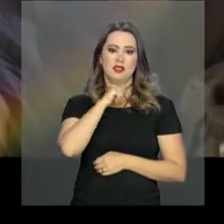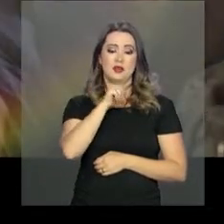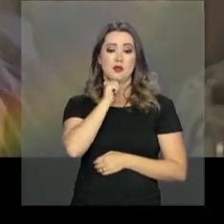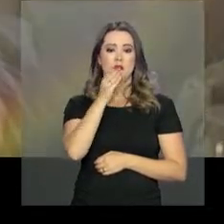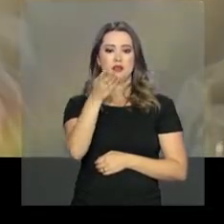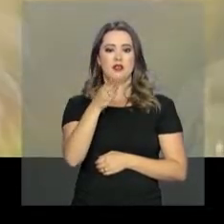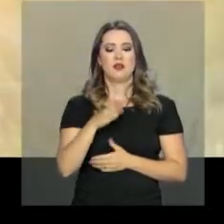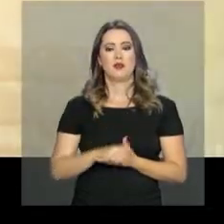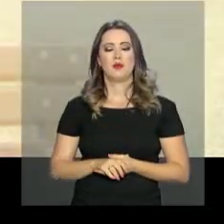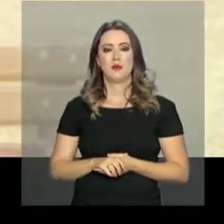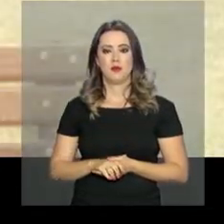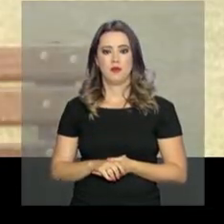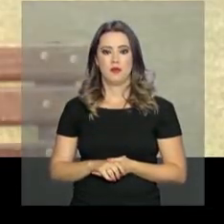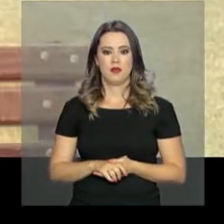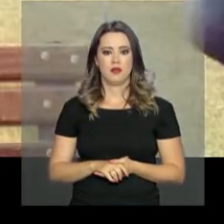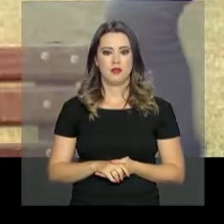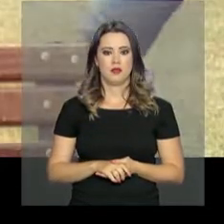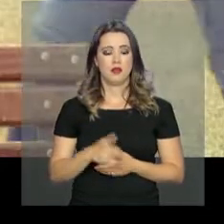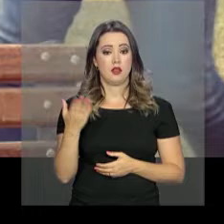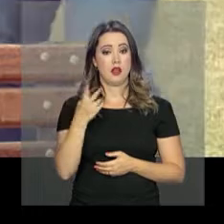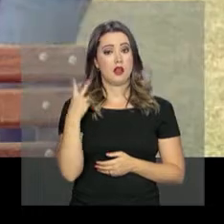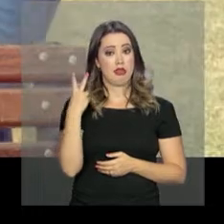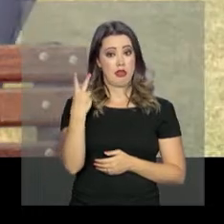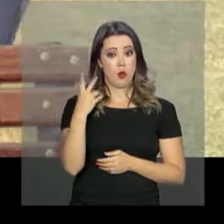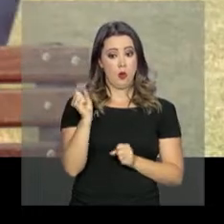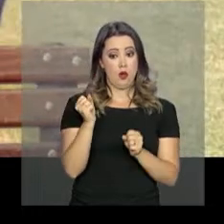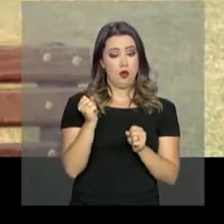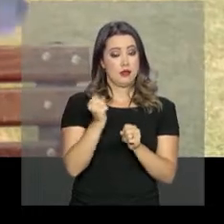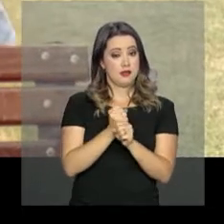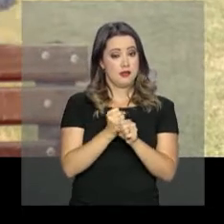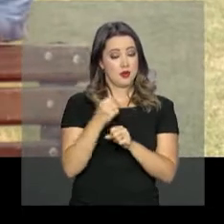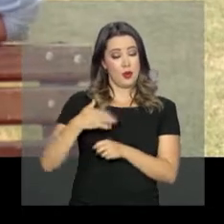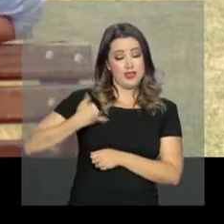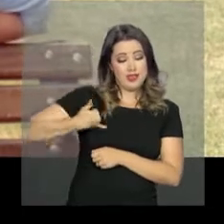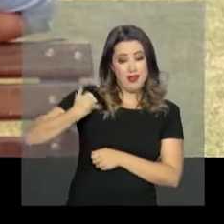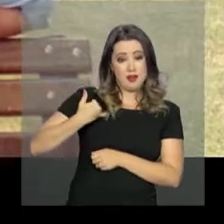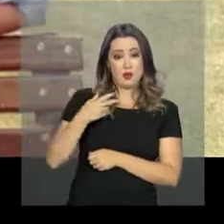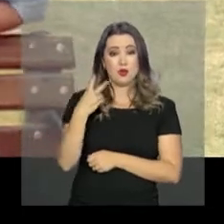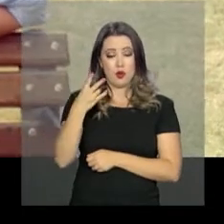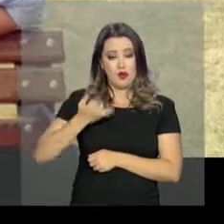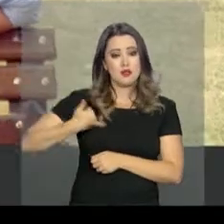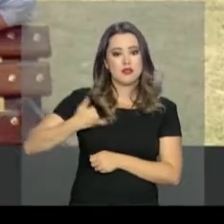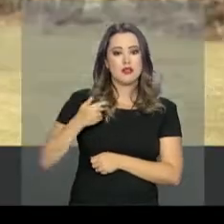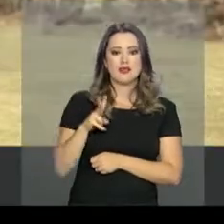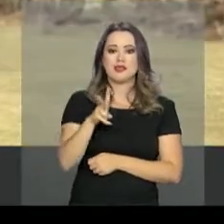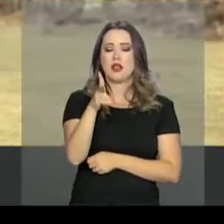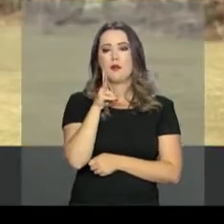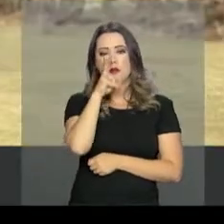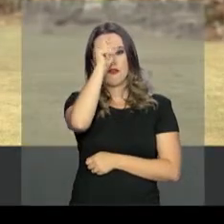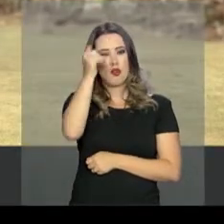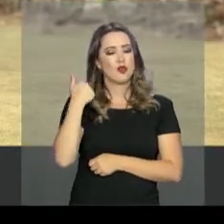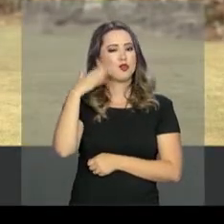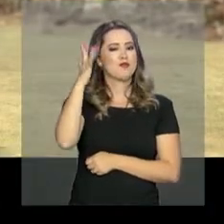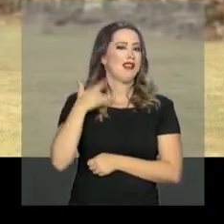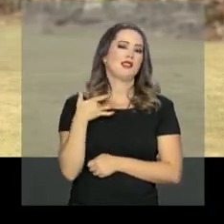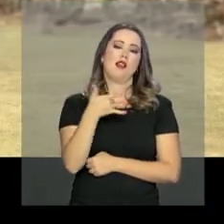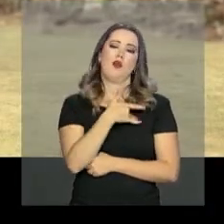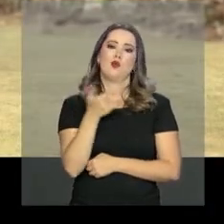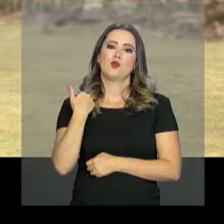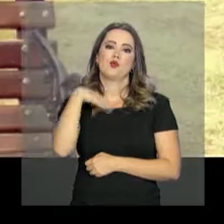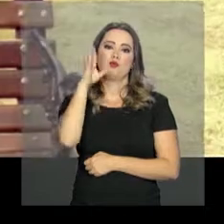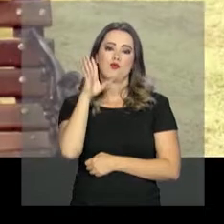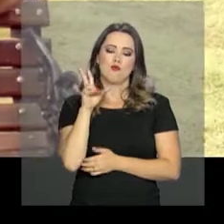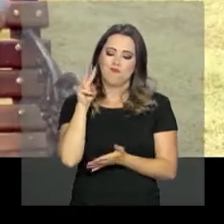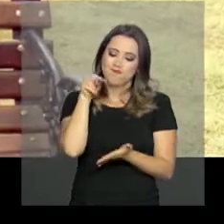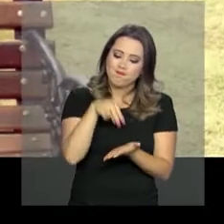sheron menezes e meu filho até os dois anos de idade ou mais é que ele fique mais forte mais saudável mais